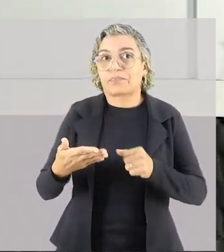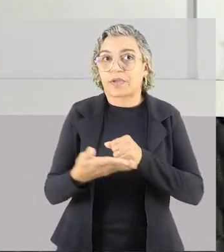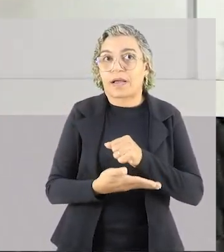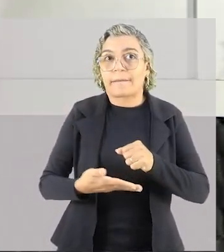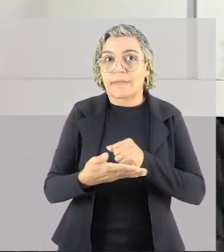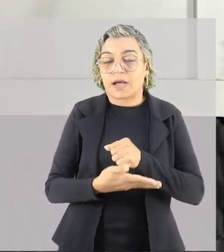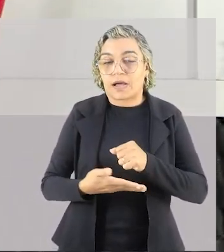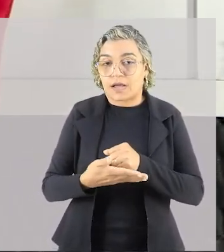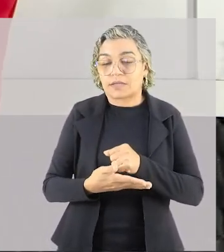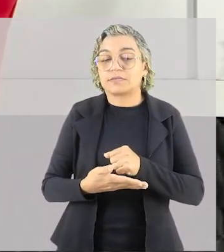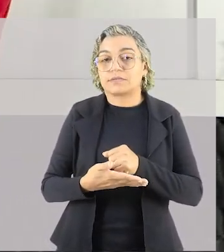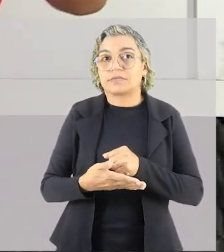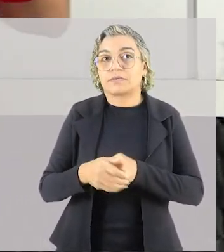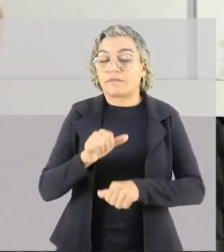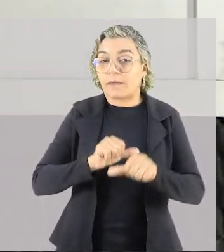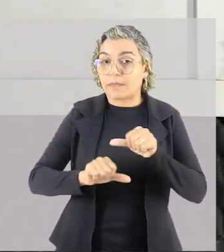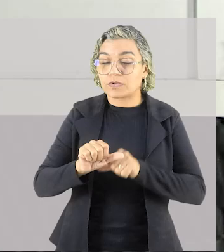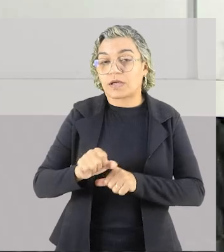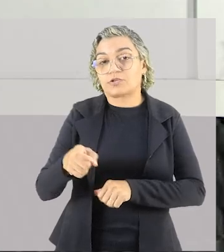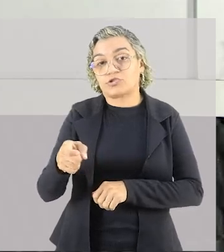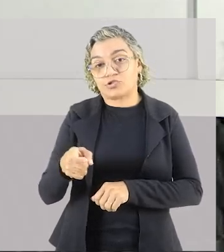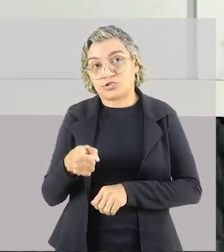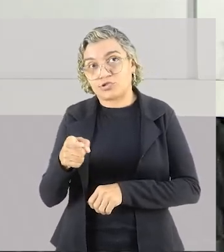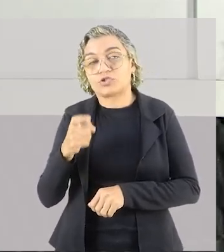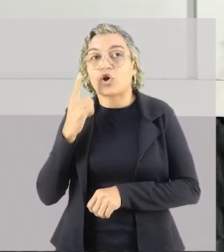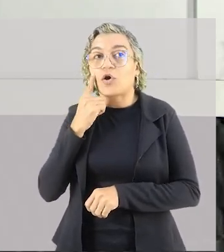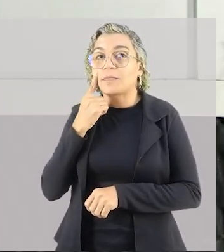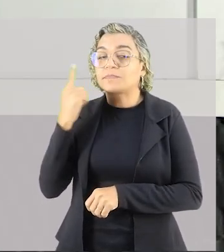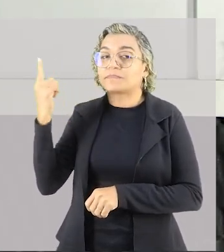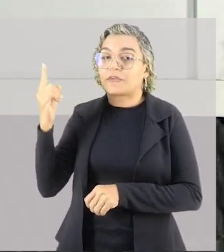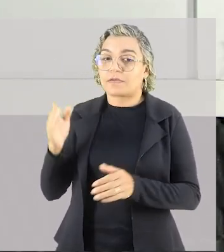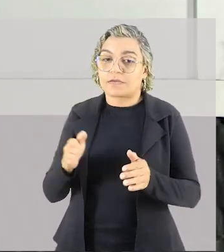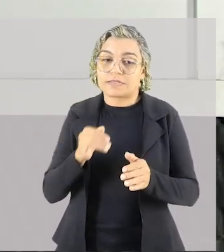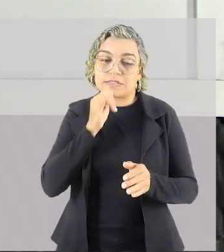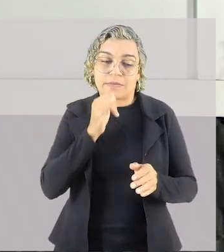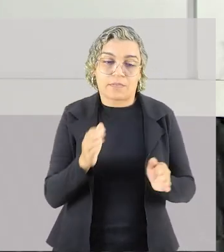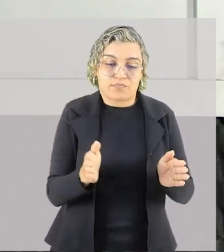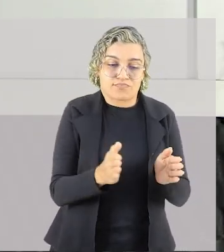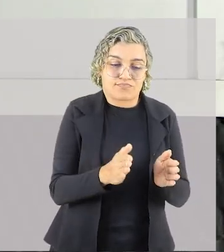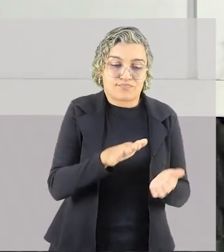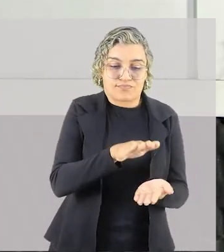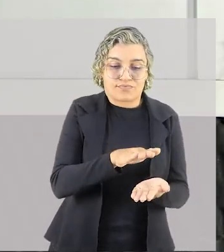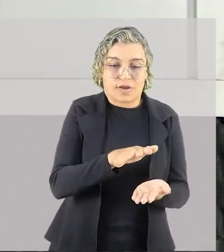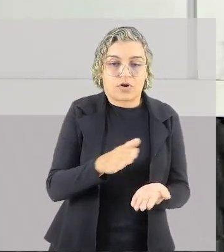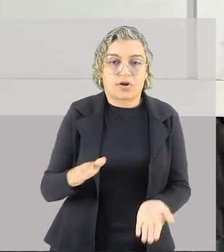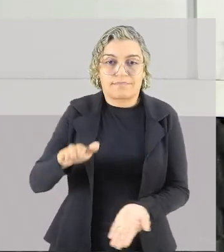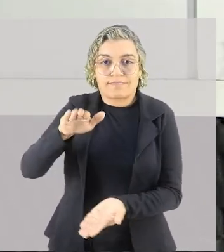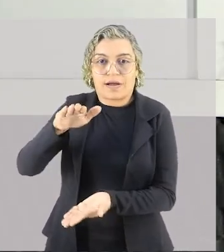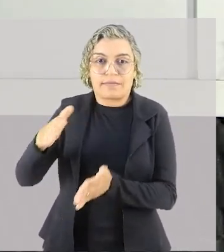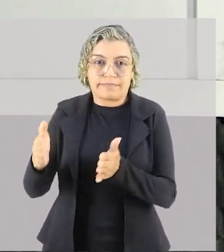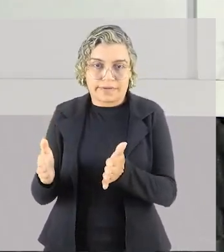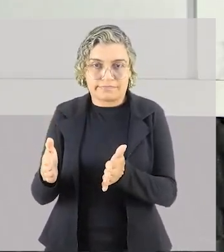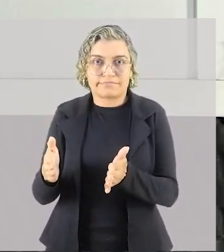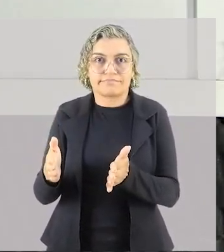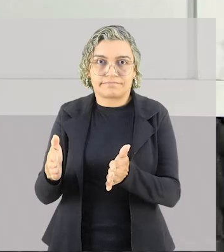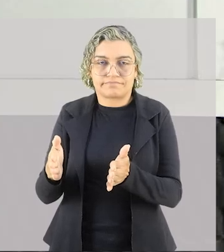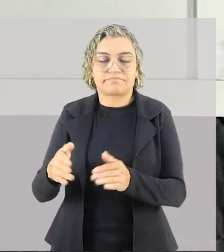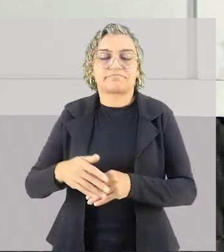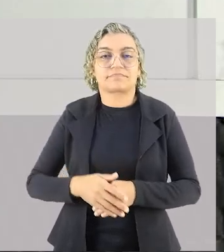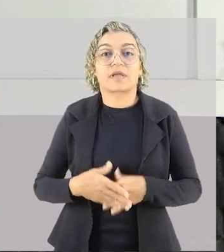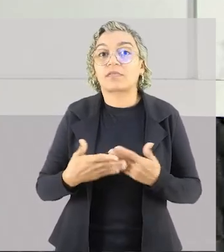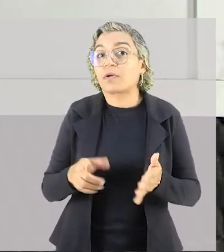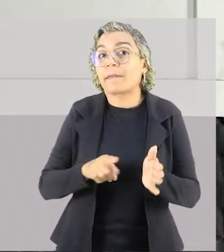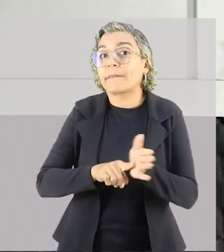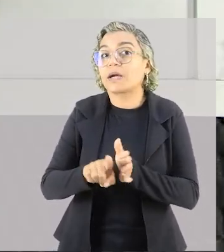de medida X, como eu coloquei aqui, certo? E aí, o que a questão quer é